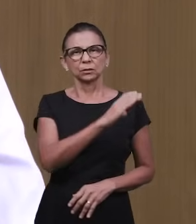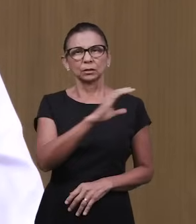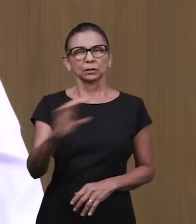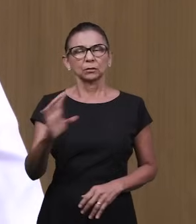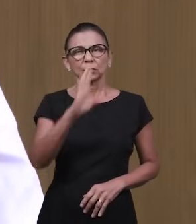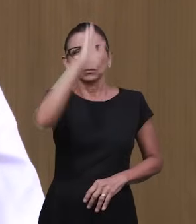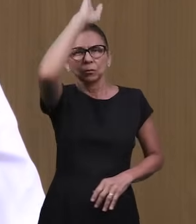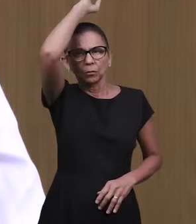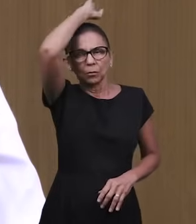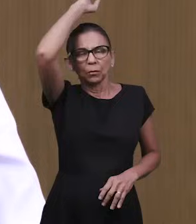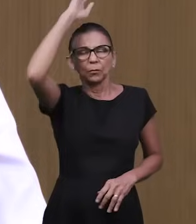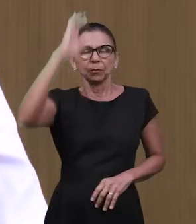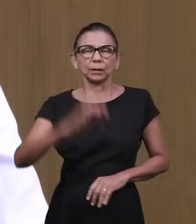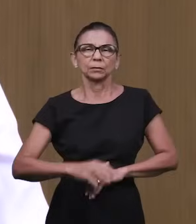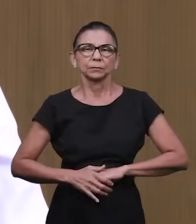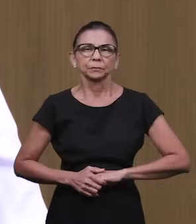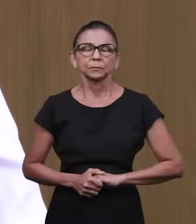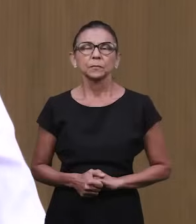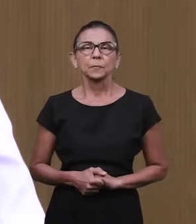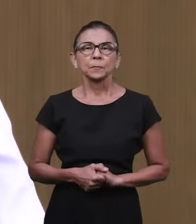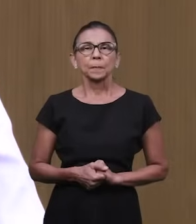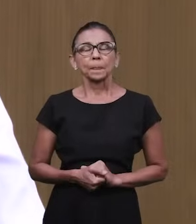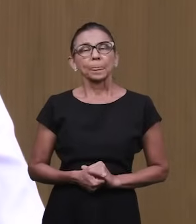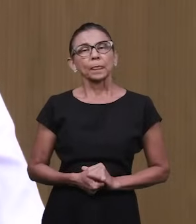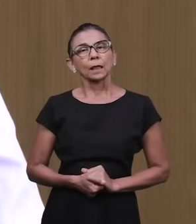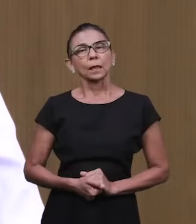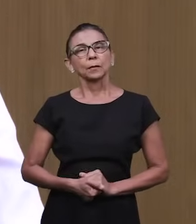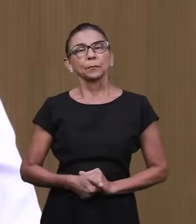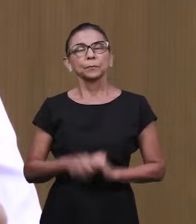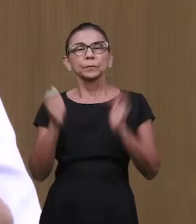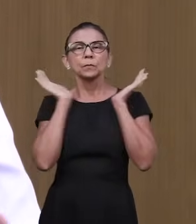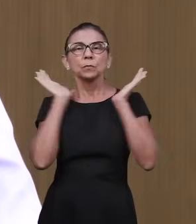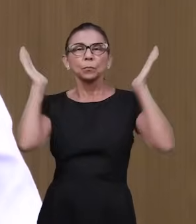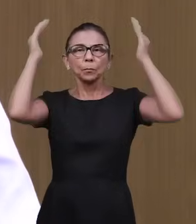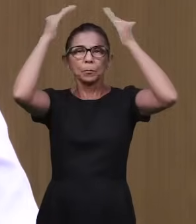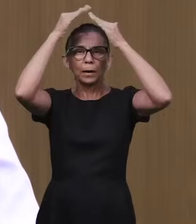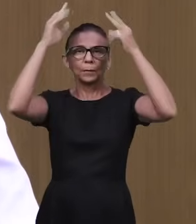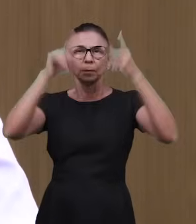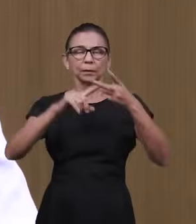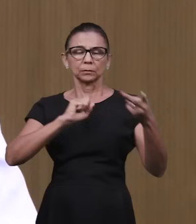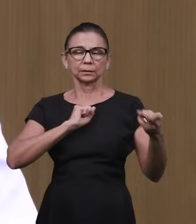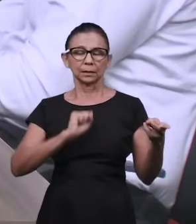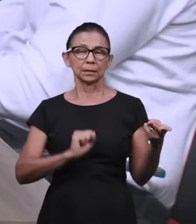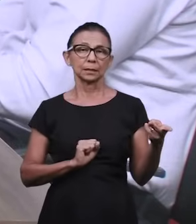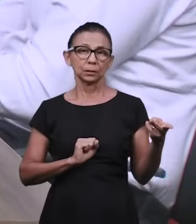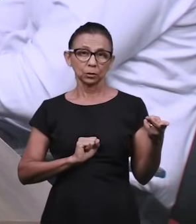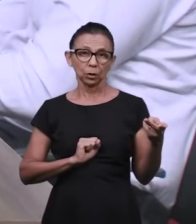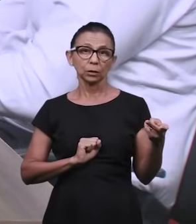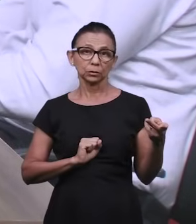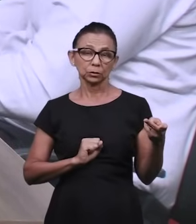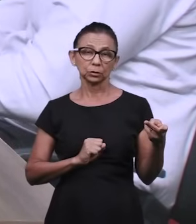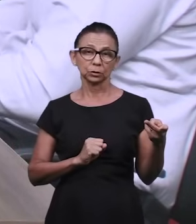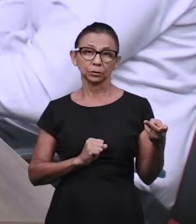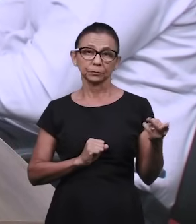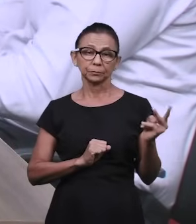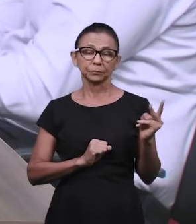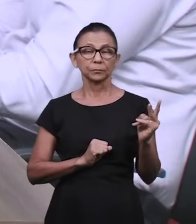essa figura do pároco, do sacerdote, era um ouvido para todos